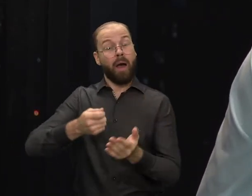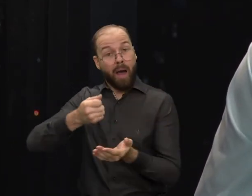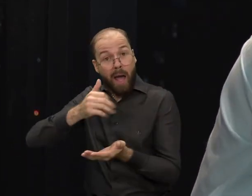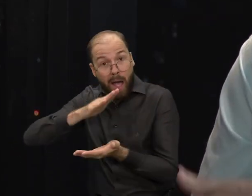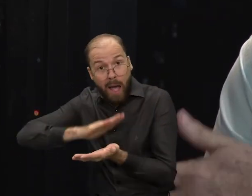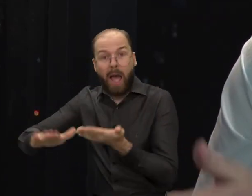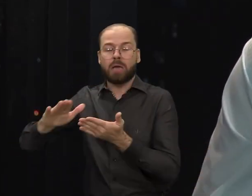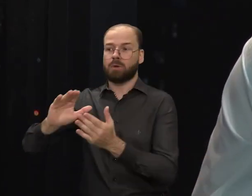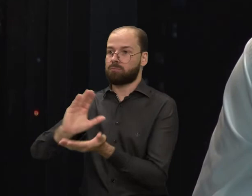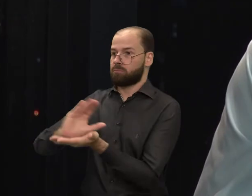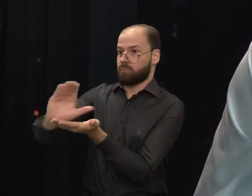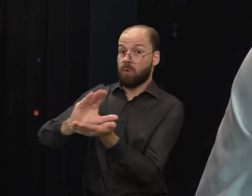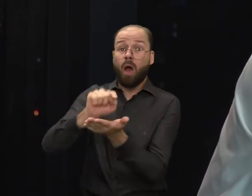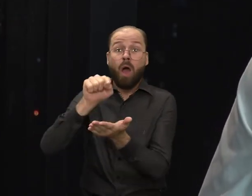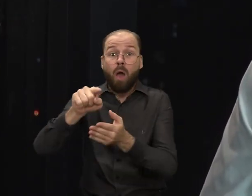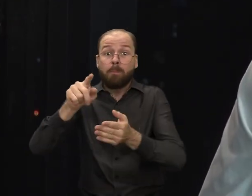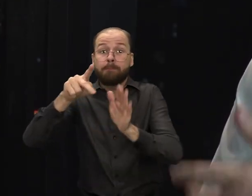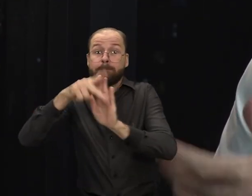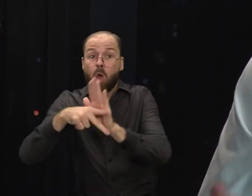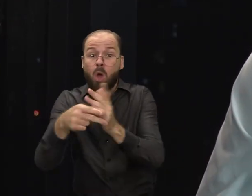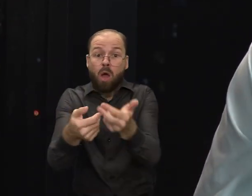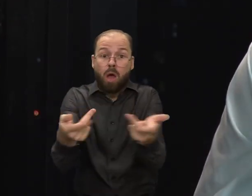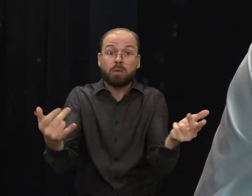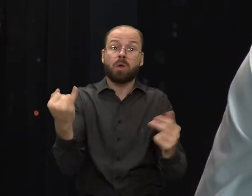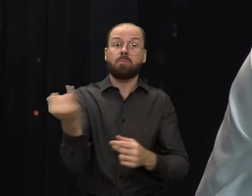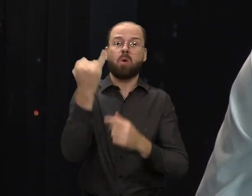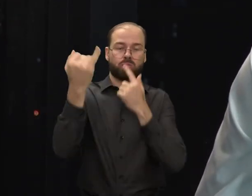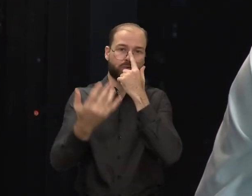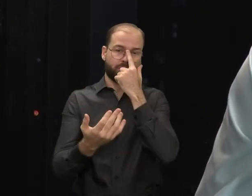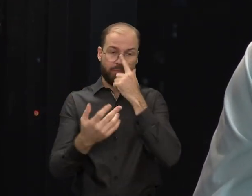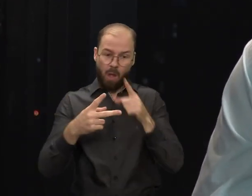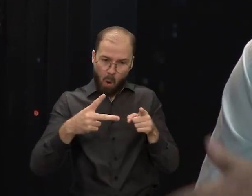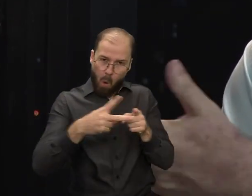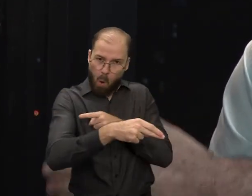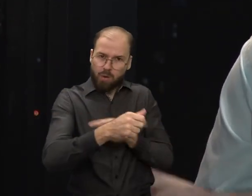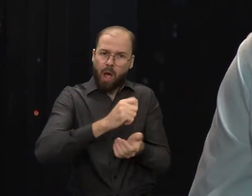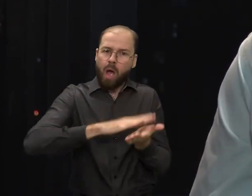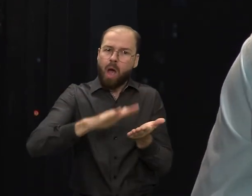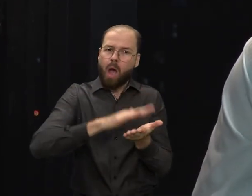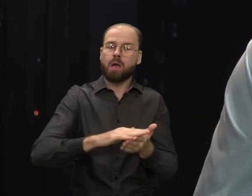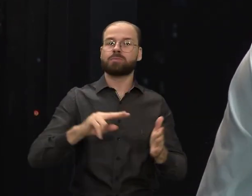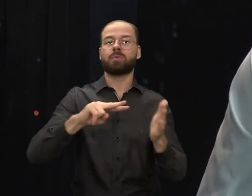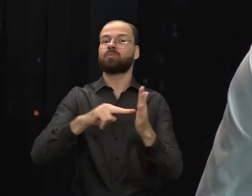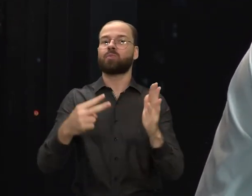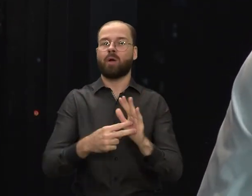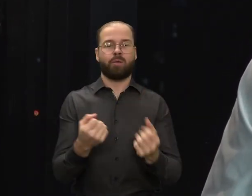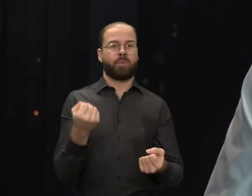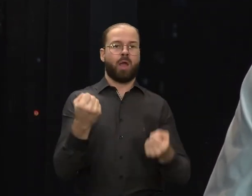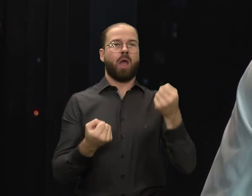Cortar gasto é cortar troca de carro de político,